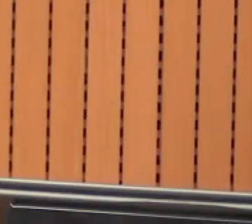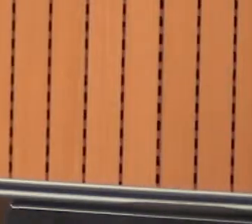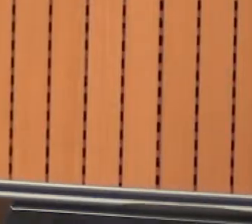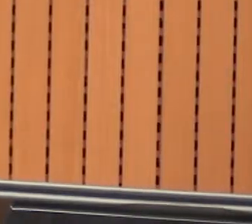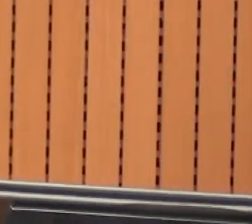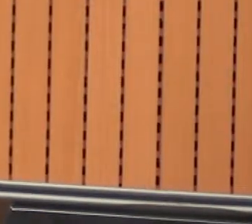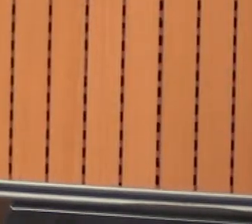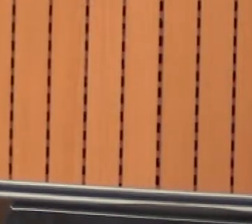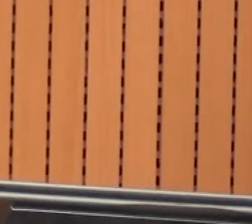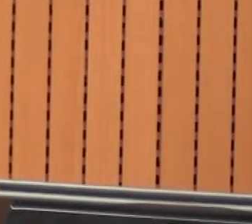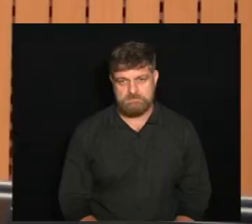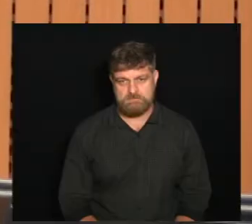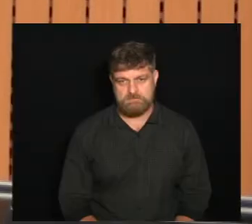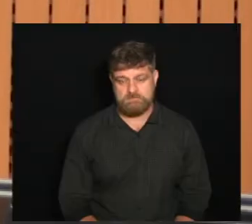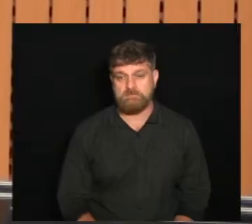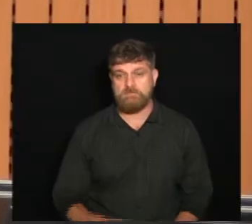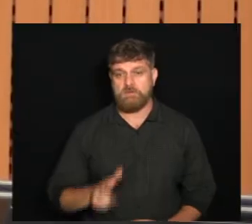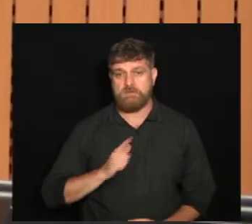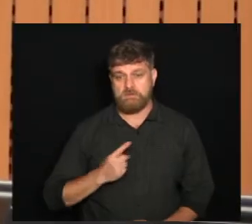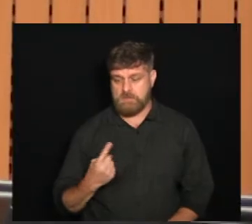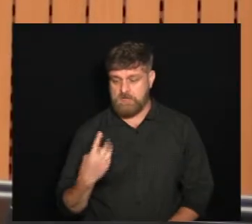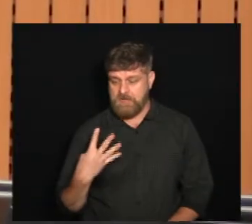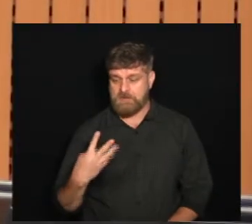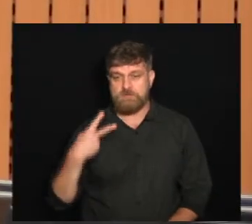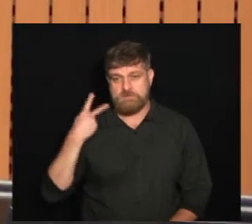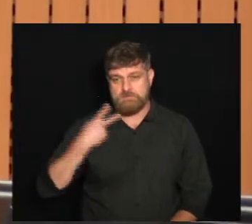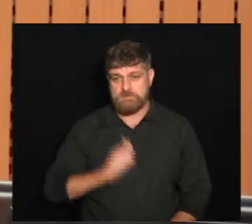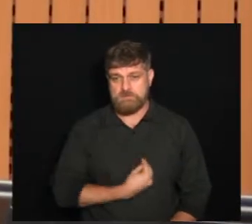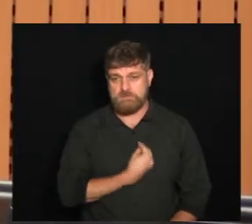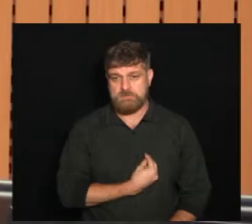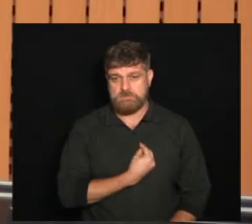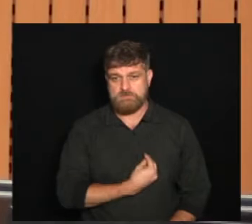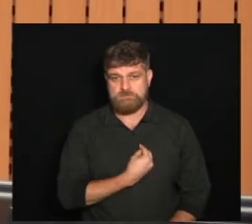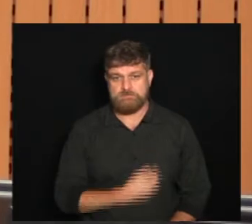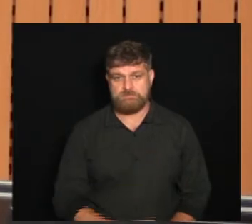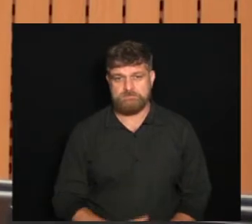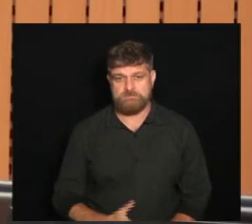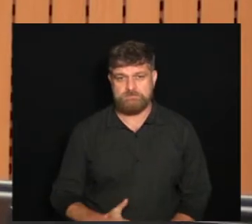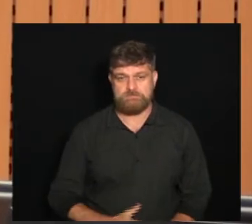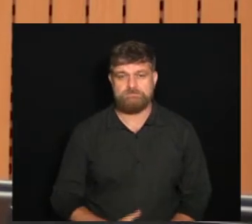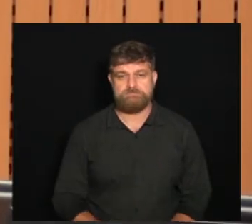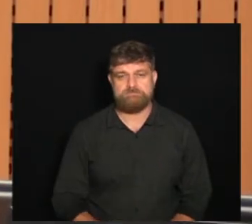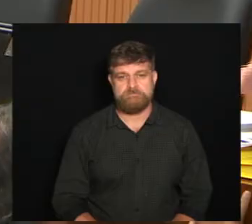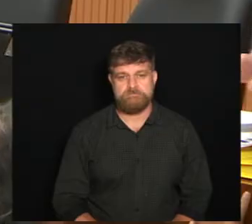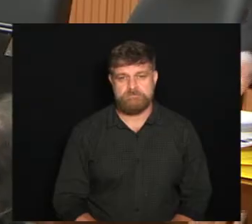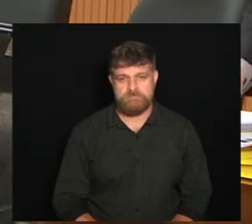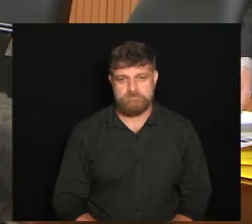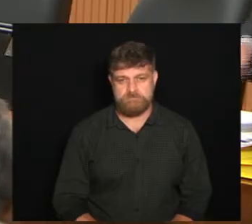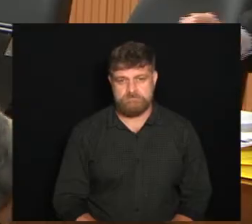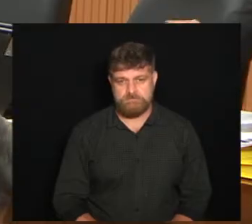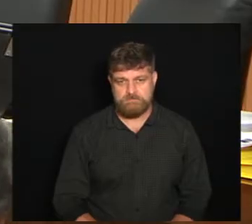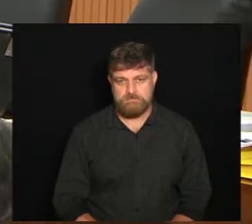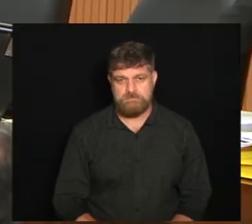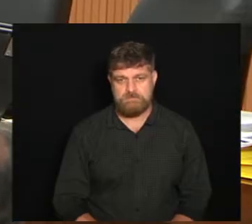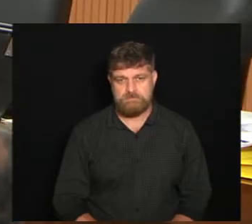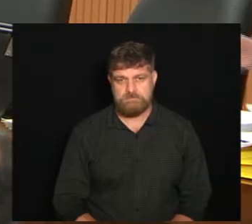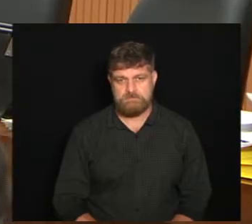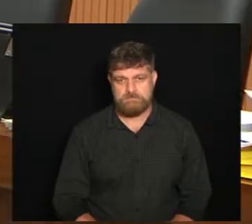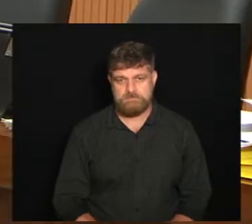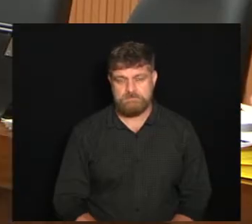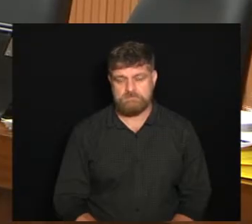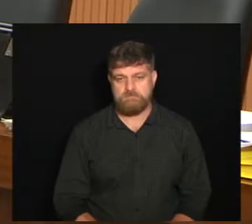Marcos Bernardelli, hoje nós temos 14 vereadores presentes em plenário que registraram presença. Com 14 vereadores presentes, a